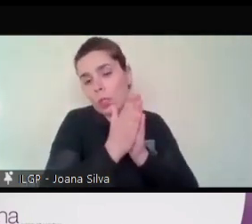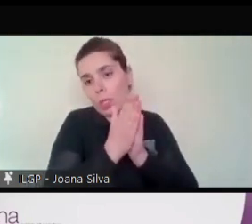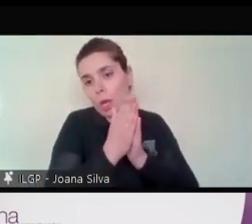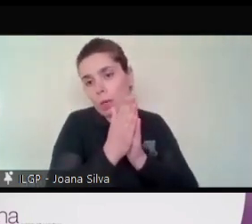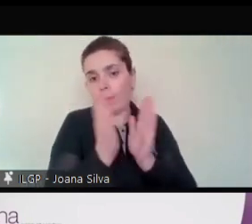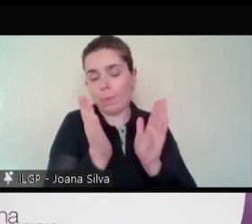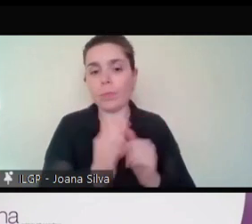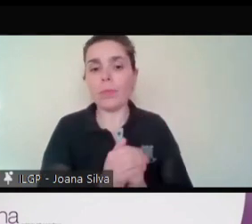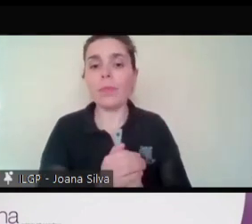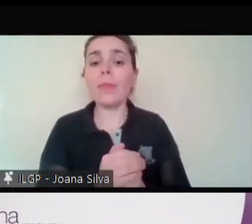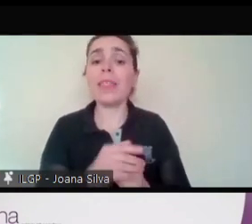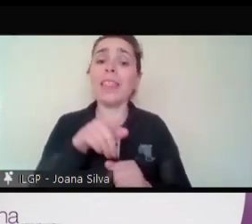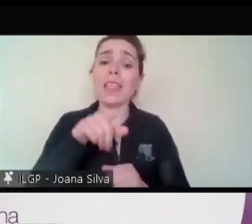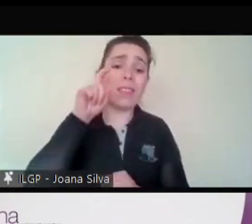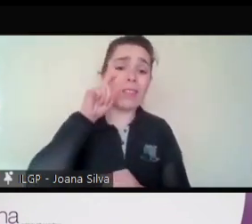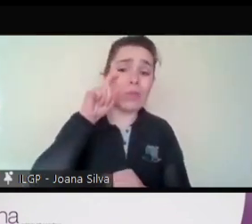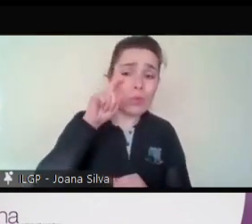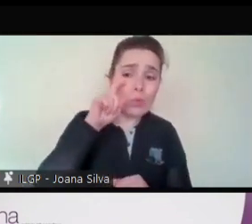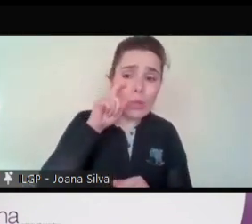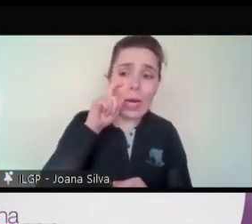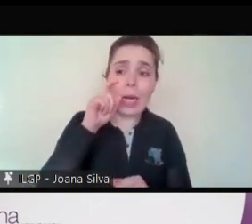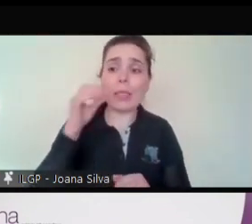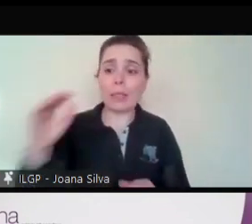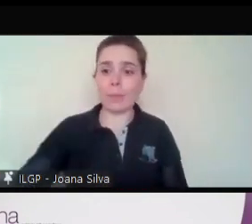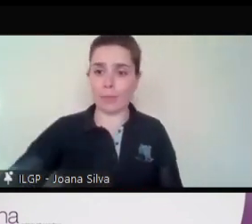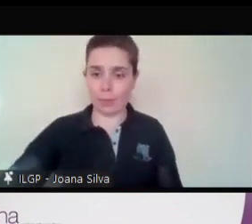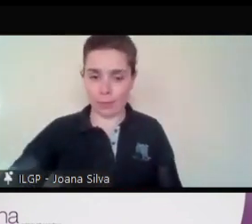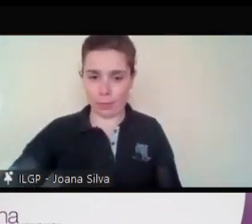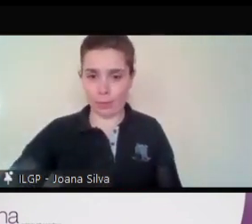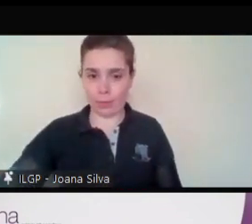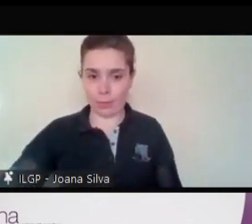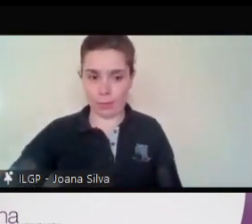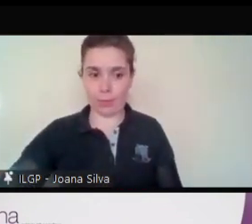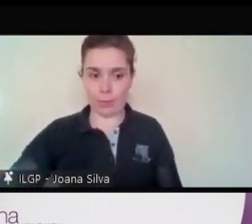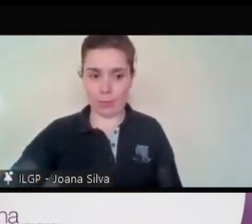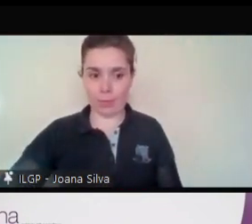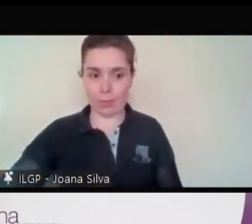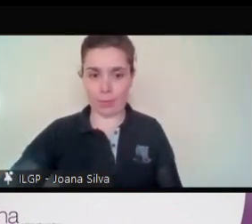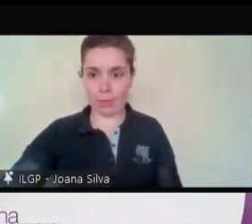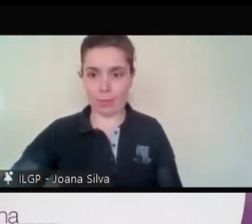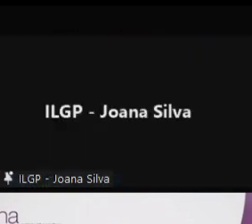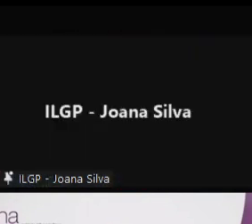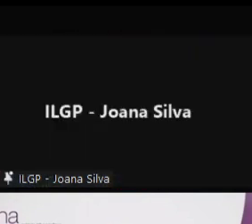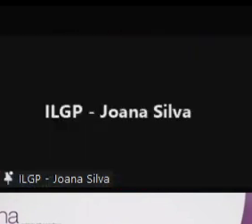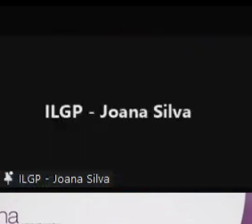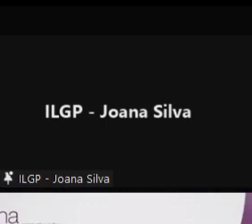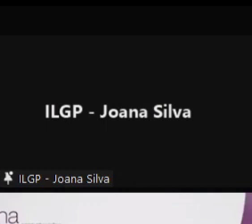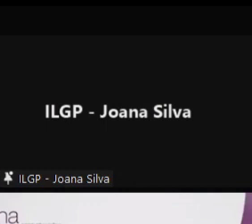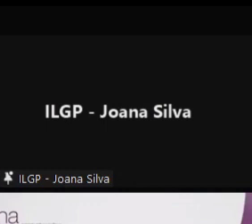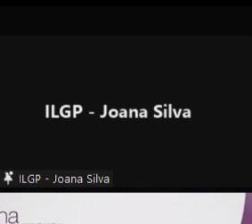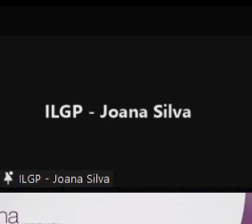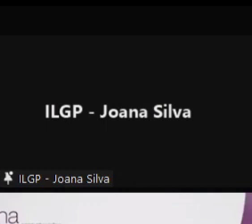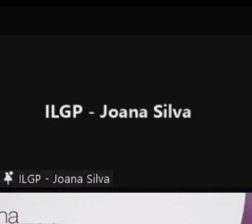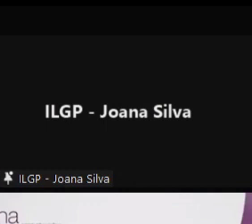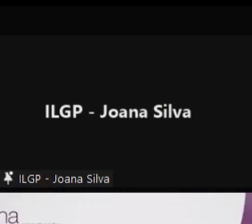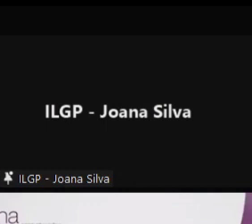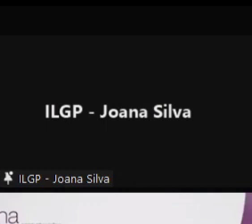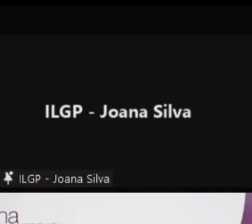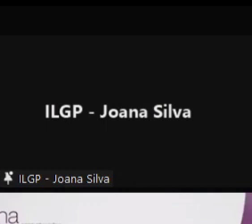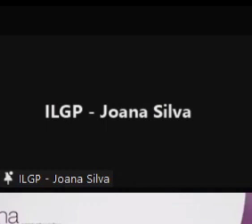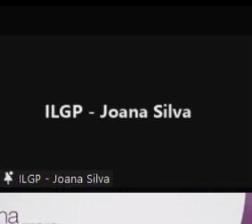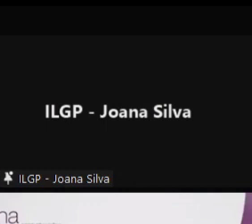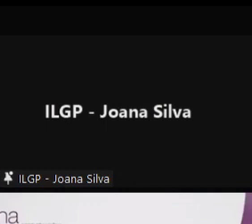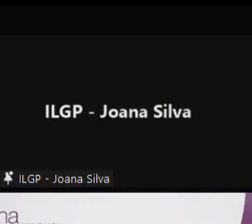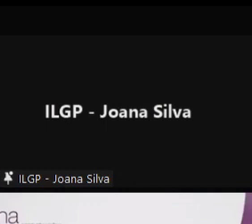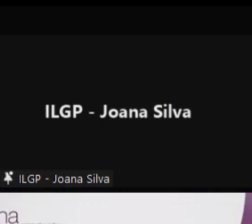por tudo isto e por mais alguma coisa, é cada vez mais essencial. E o tema dos dados, o